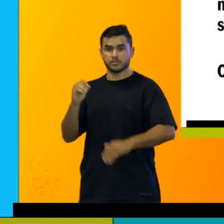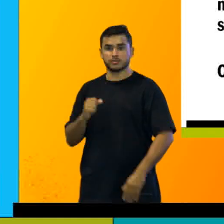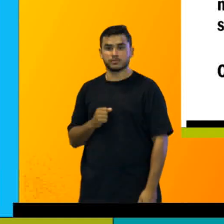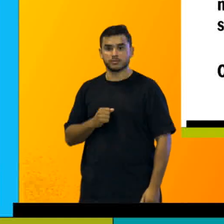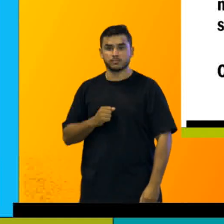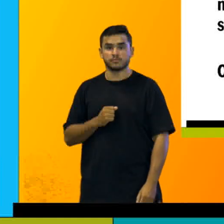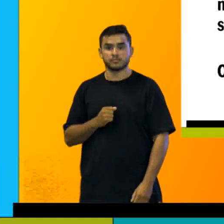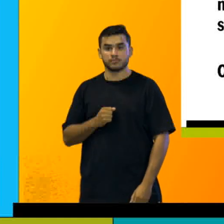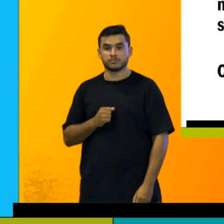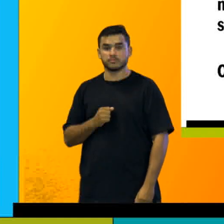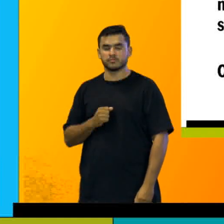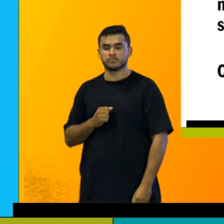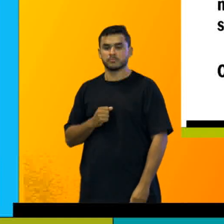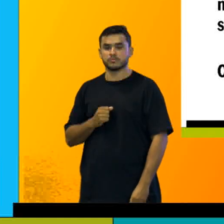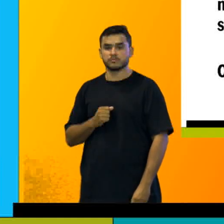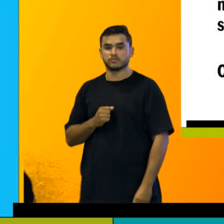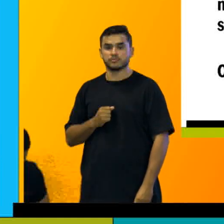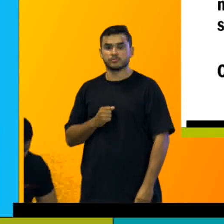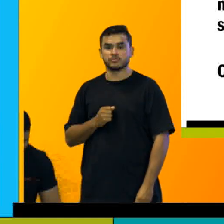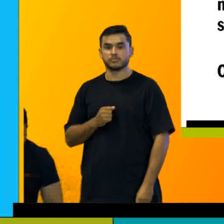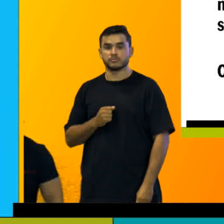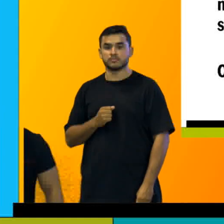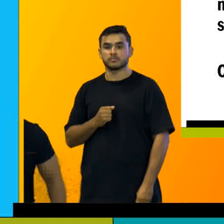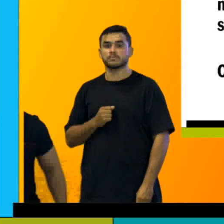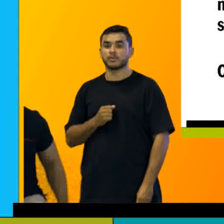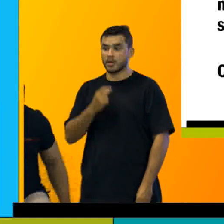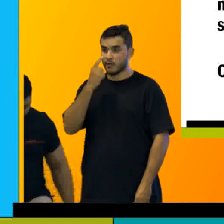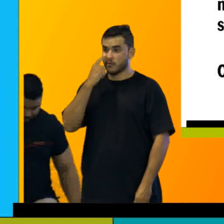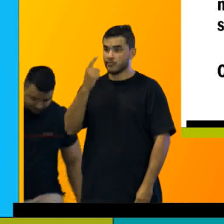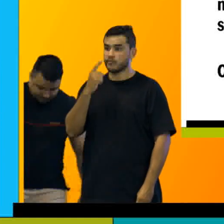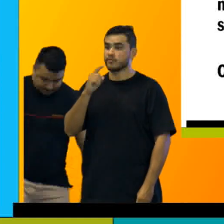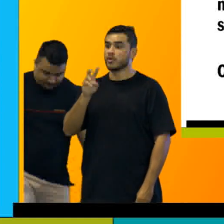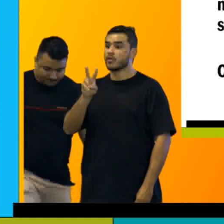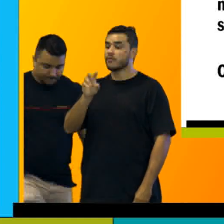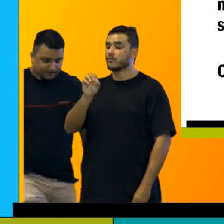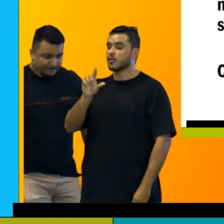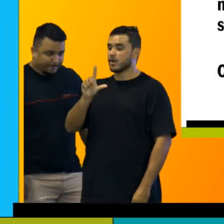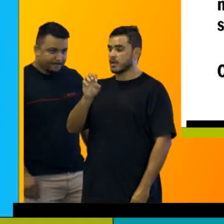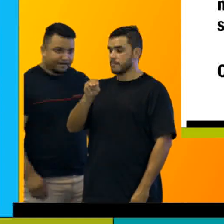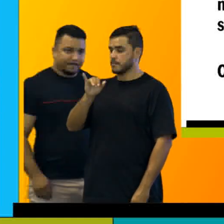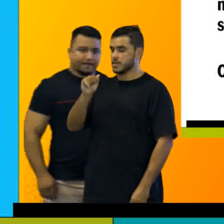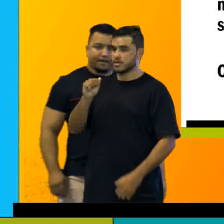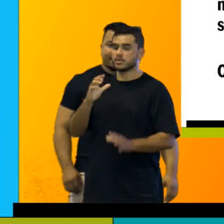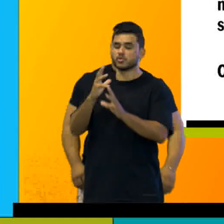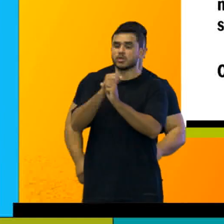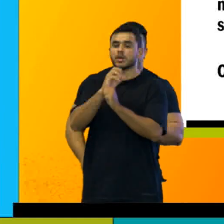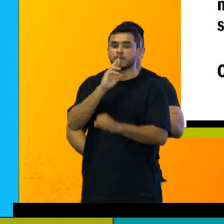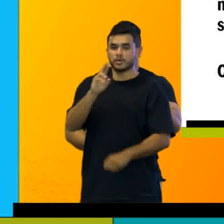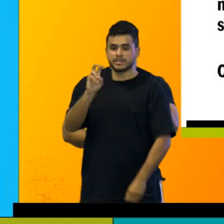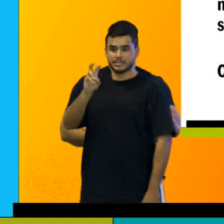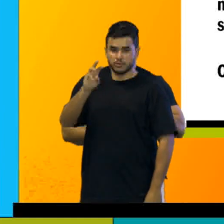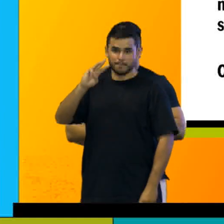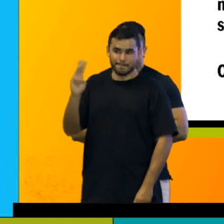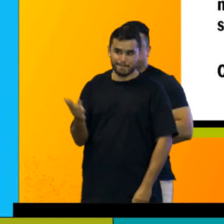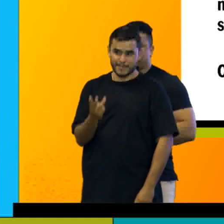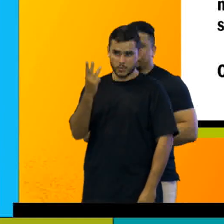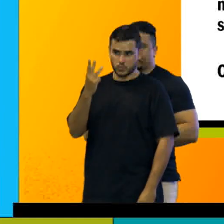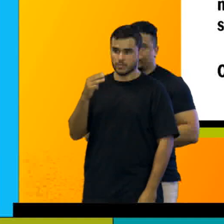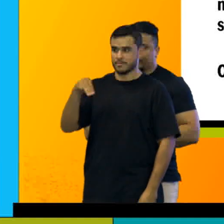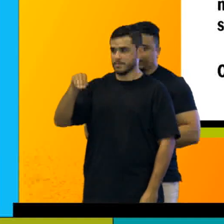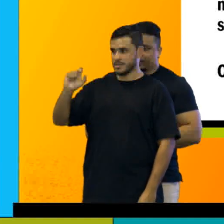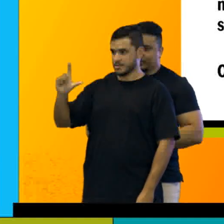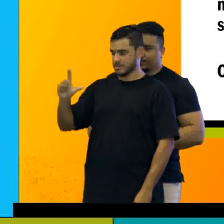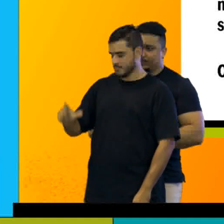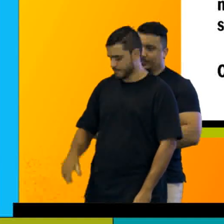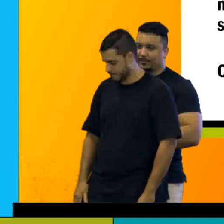lá. Continuando. Considere um adulto normal com volemia de 5.000 ml. Opa! Ele deu